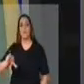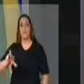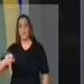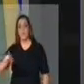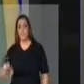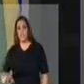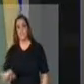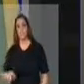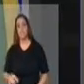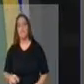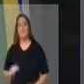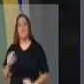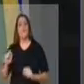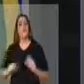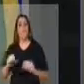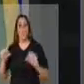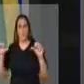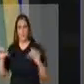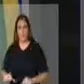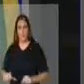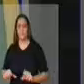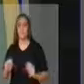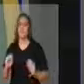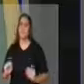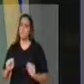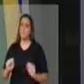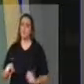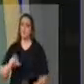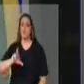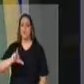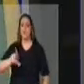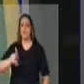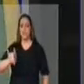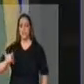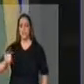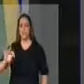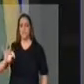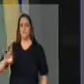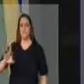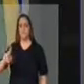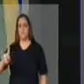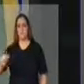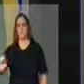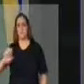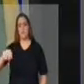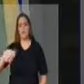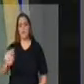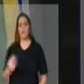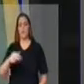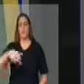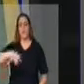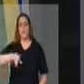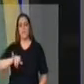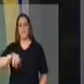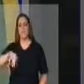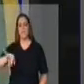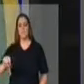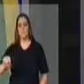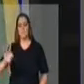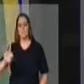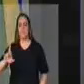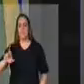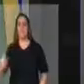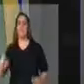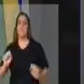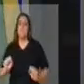receber esse diagnóstico, o paciente pode fazer radioterapia, quimioterapia e passar por uma cirurgia mutiladora que é